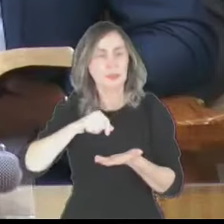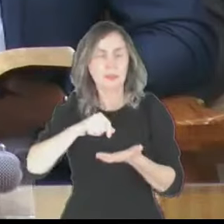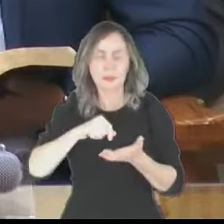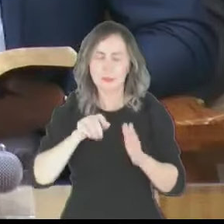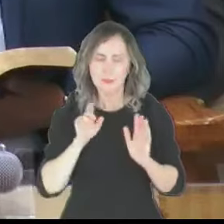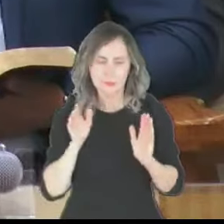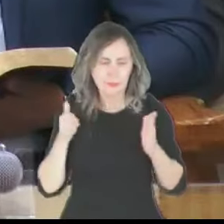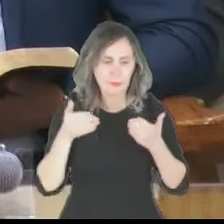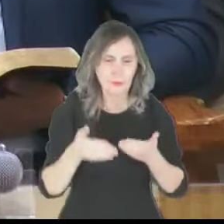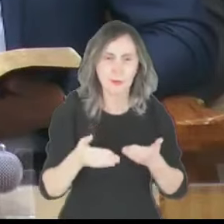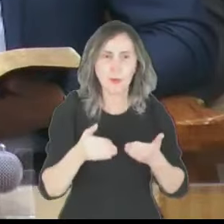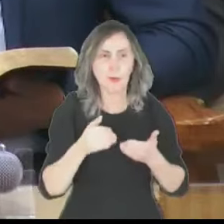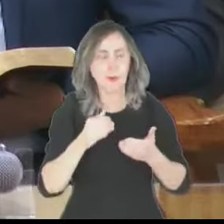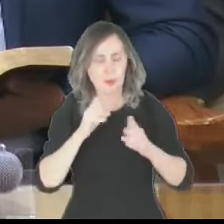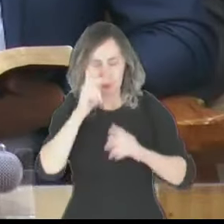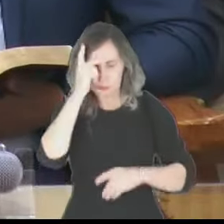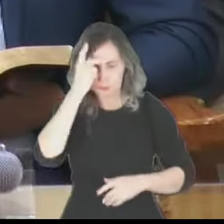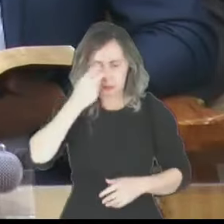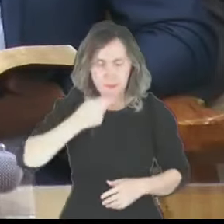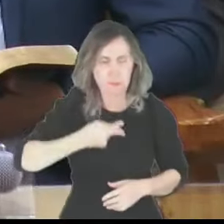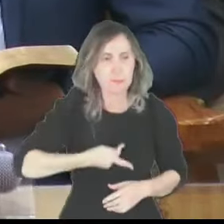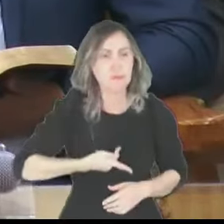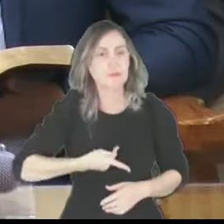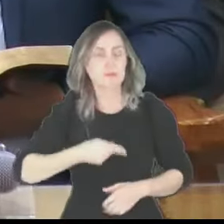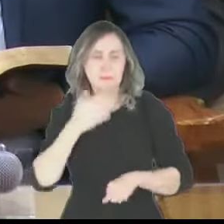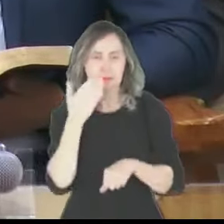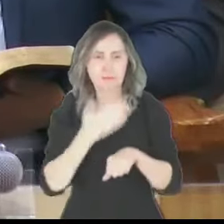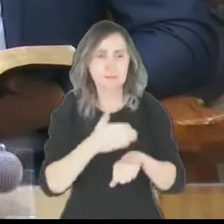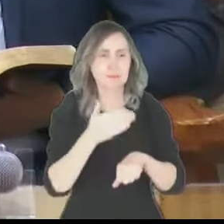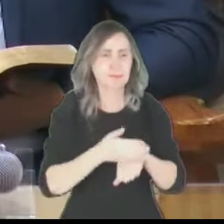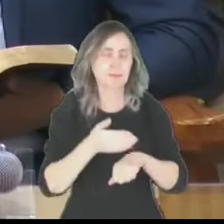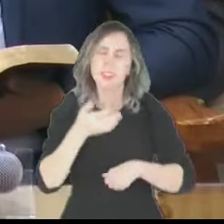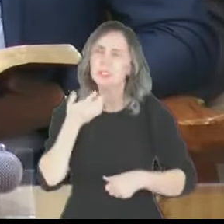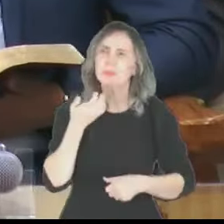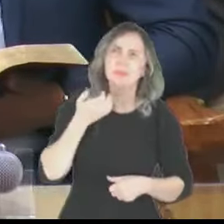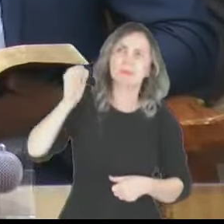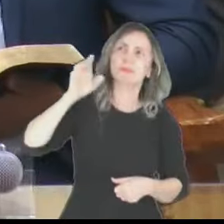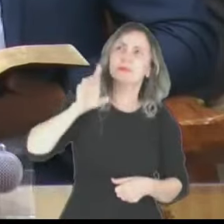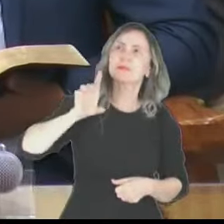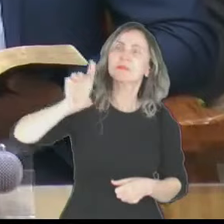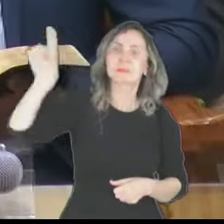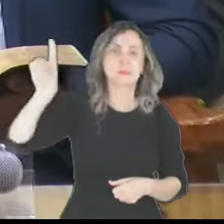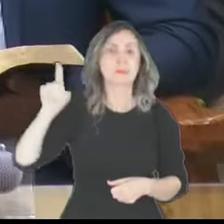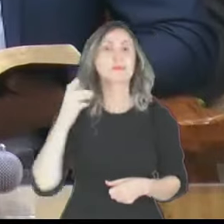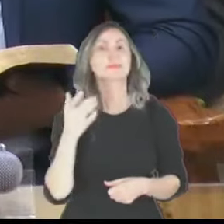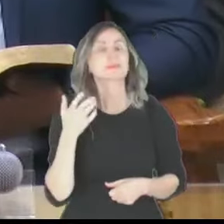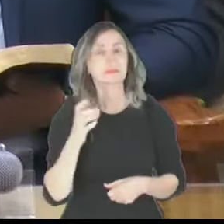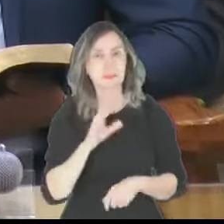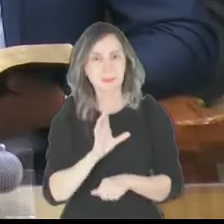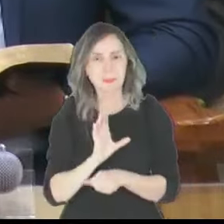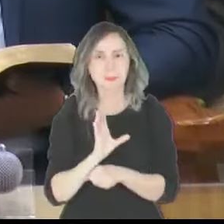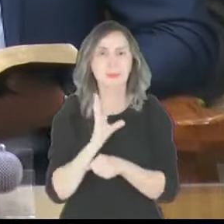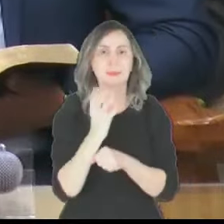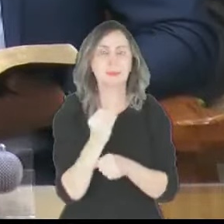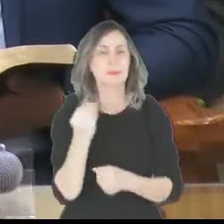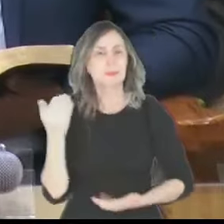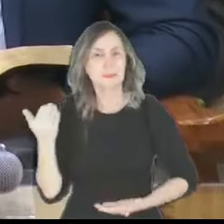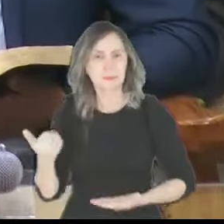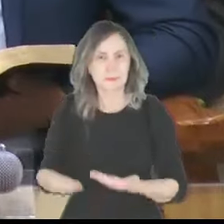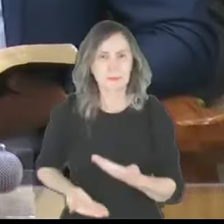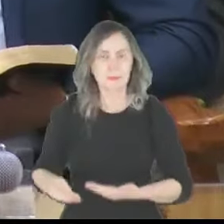Individualista Pragmática Que não quer nada Com Deus Existe uma igreja Que serve a Deus Que